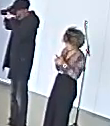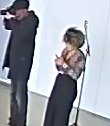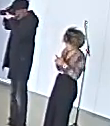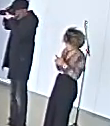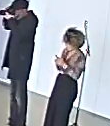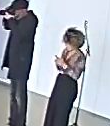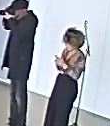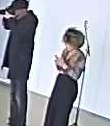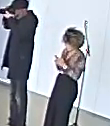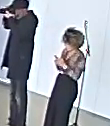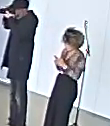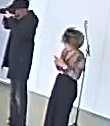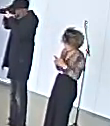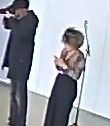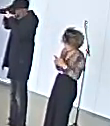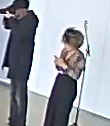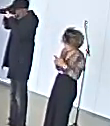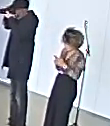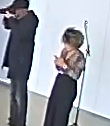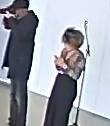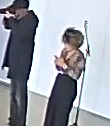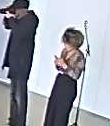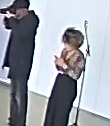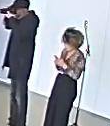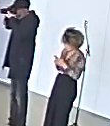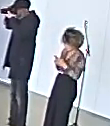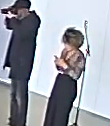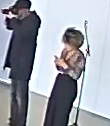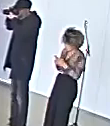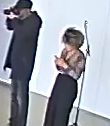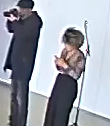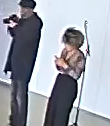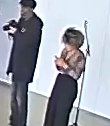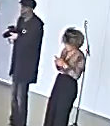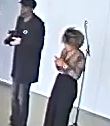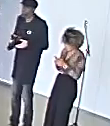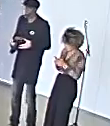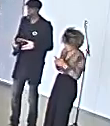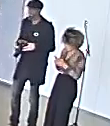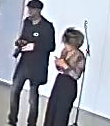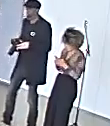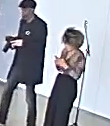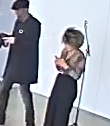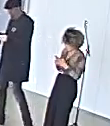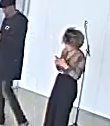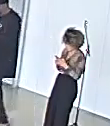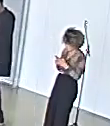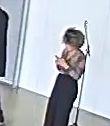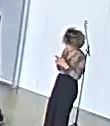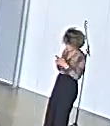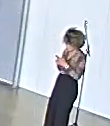de felicitar e cumprimentar, eu acho que temos também o dever de agradecer,